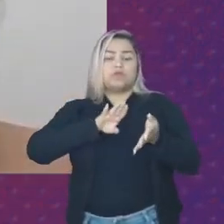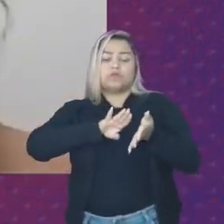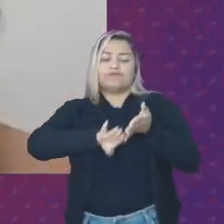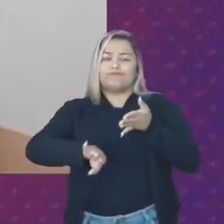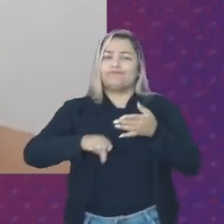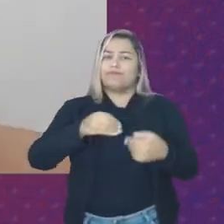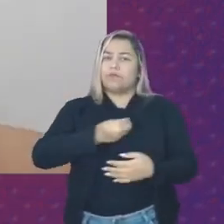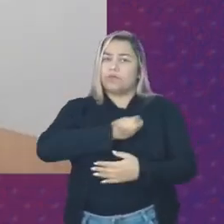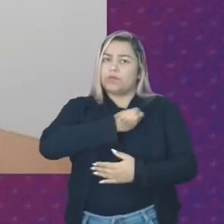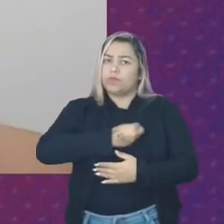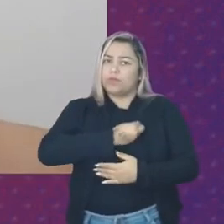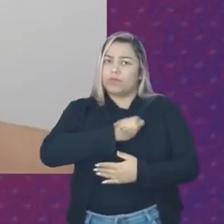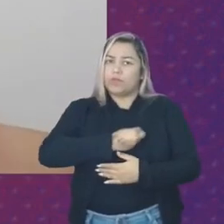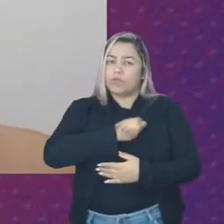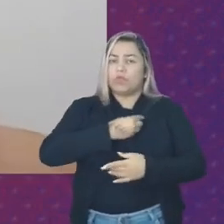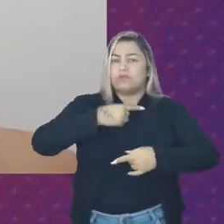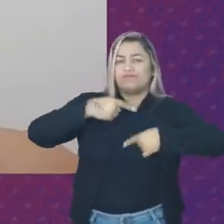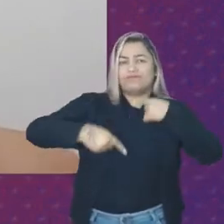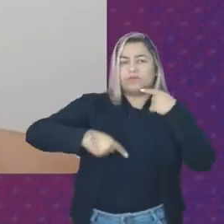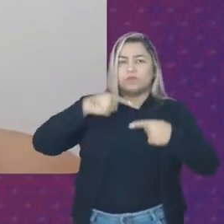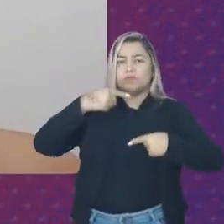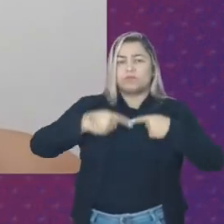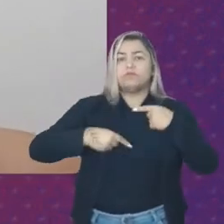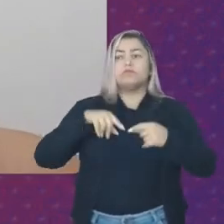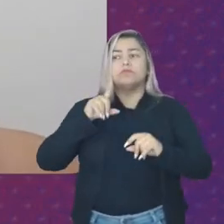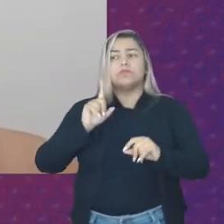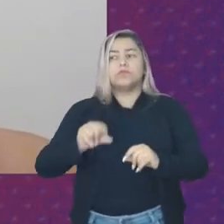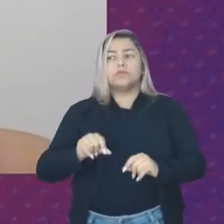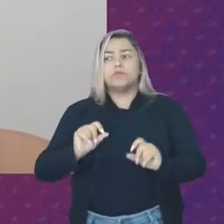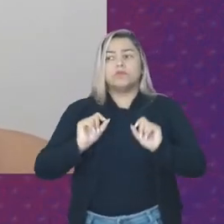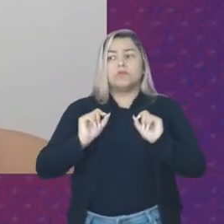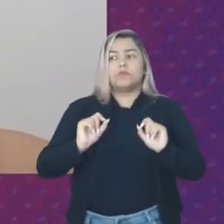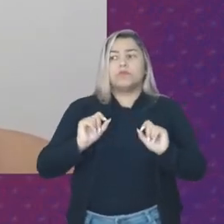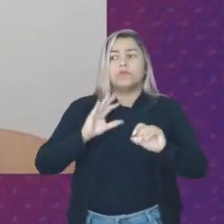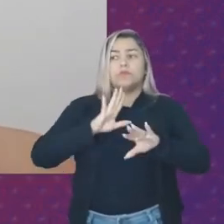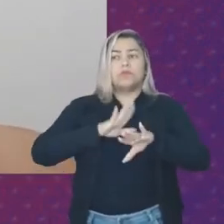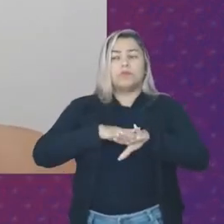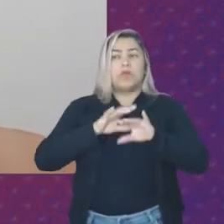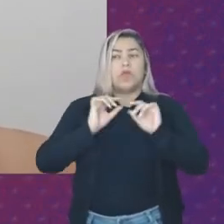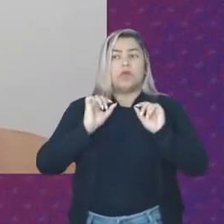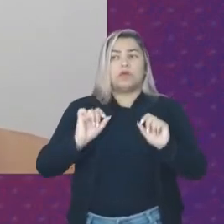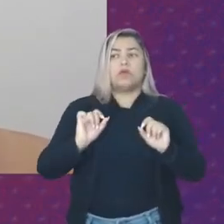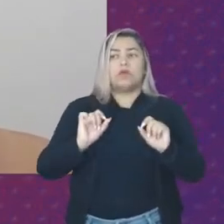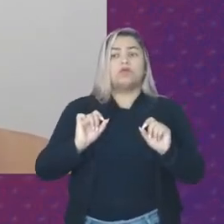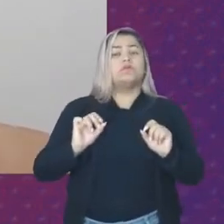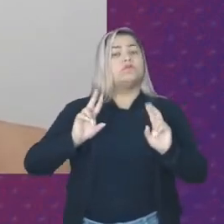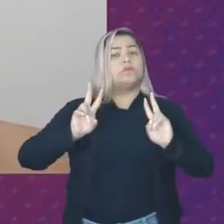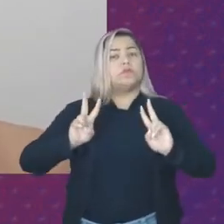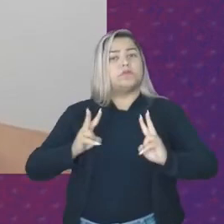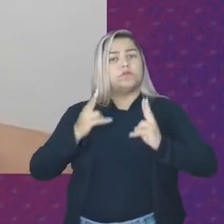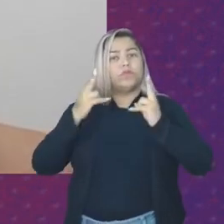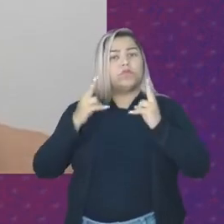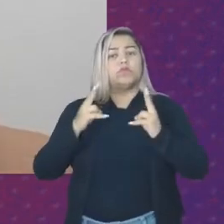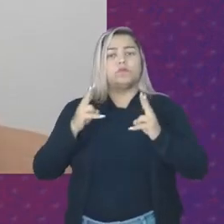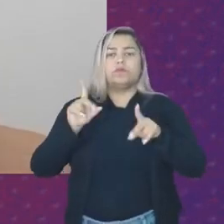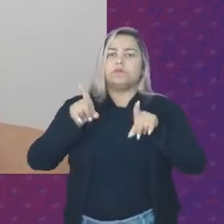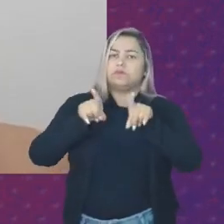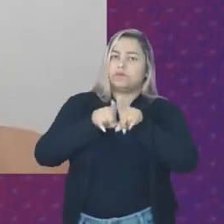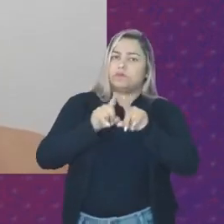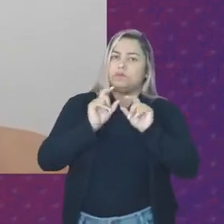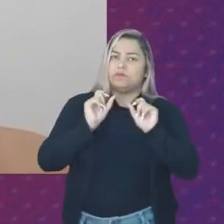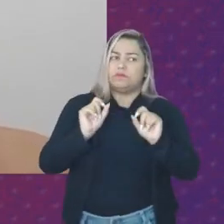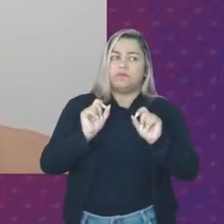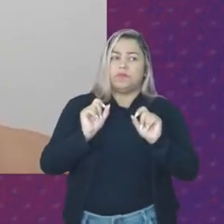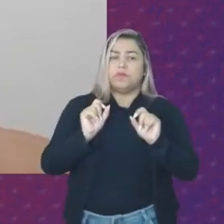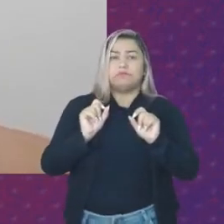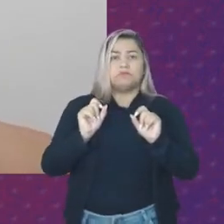vida, e esses discursos que são mais carregados de valores conservadores